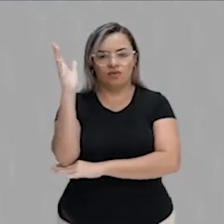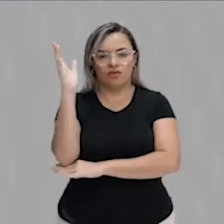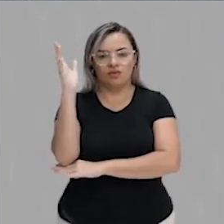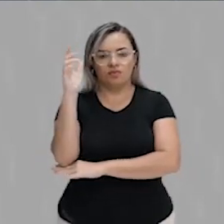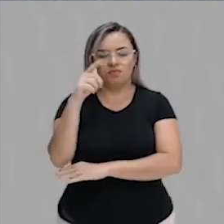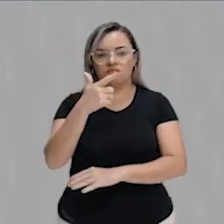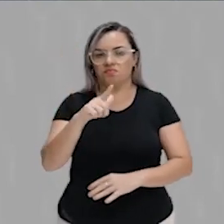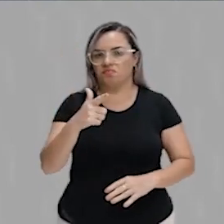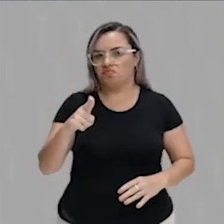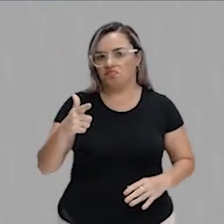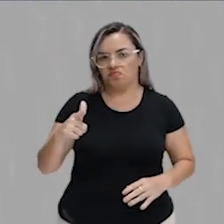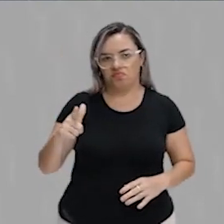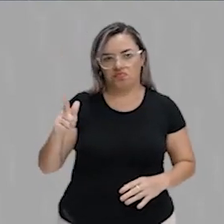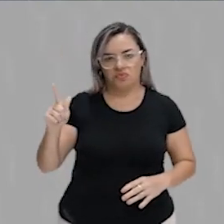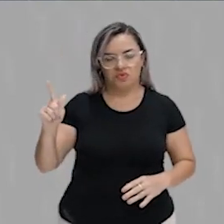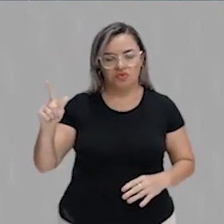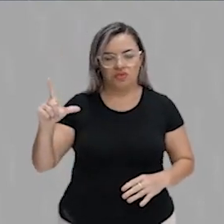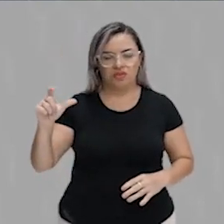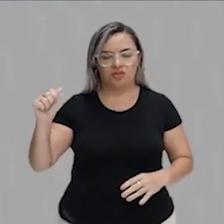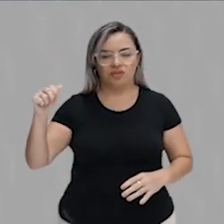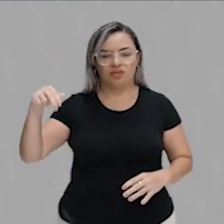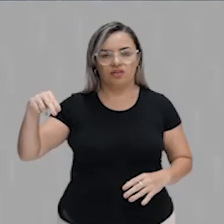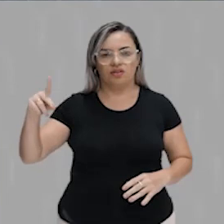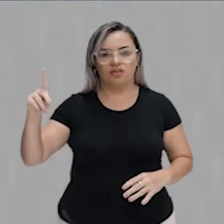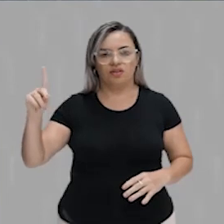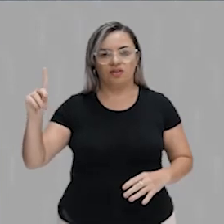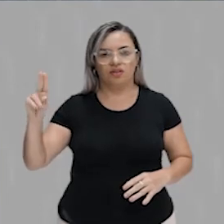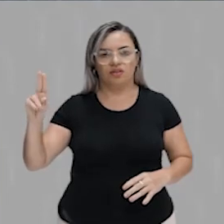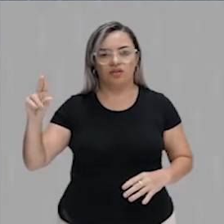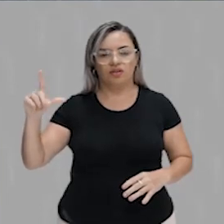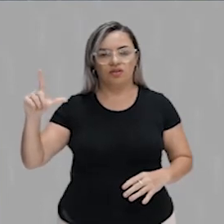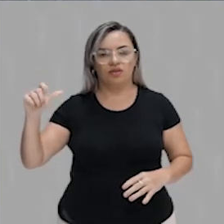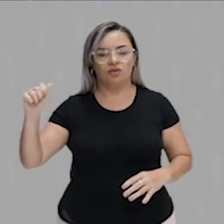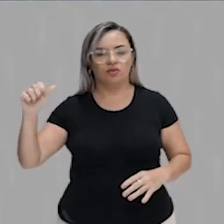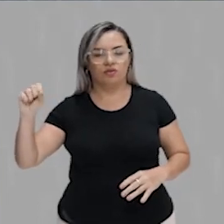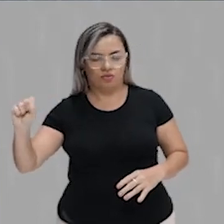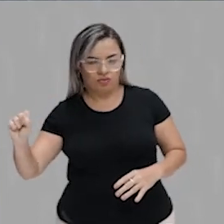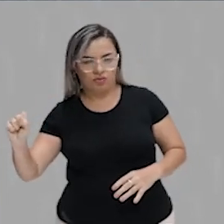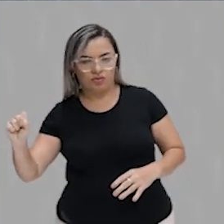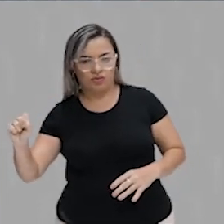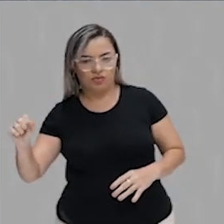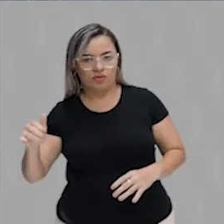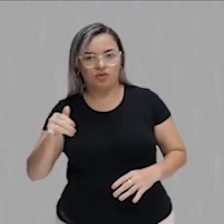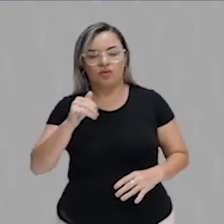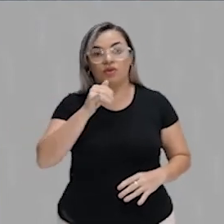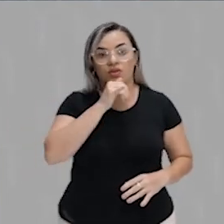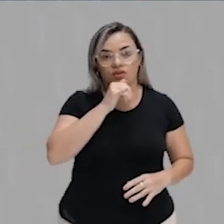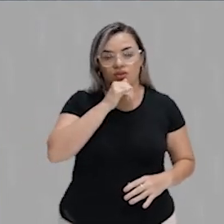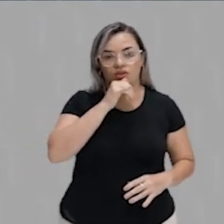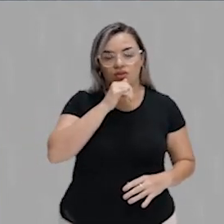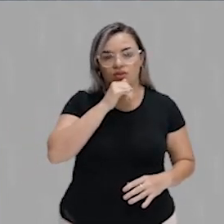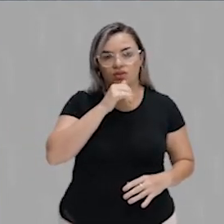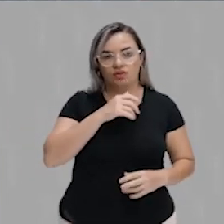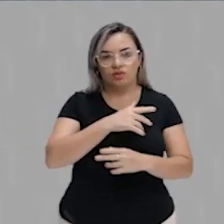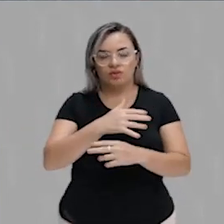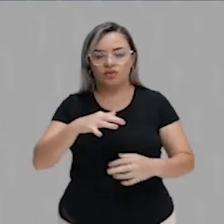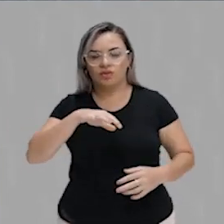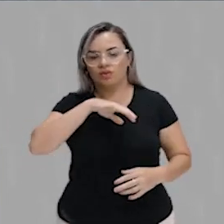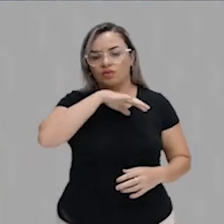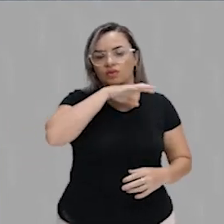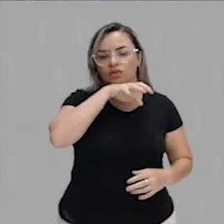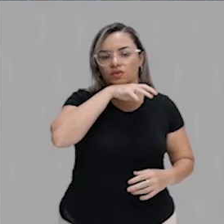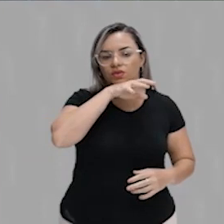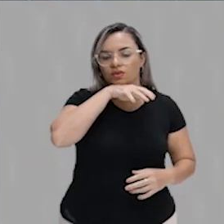ela não tem um sistema endócrino, que nem, por exemplo, nos animais. Os animais têm, por exemplo, a